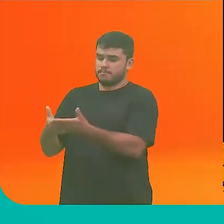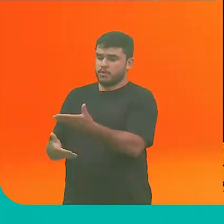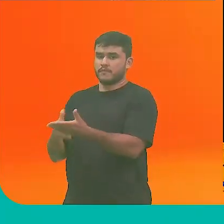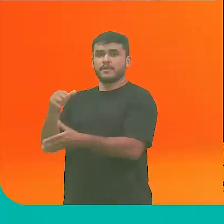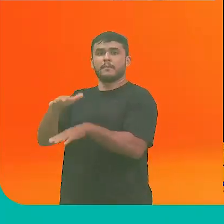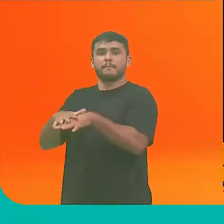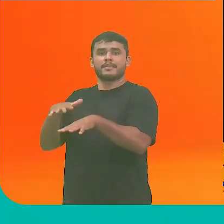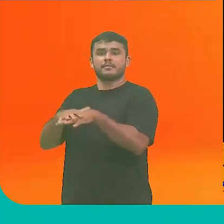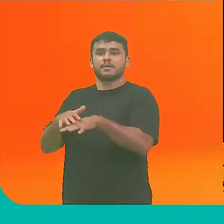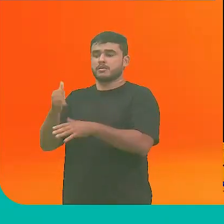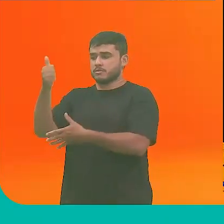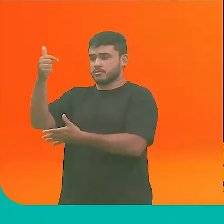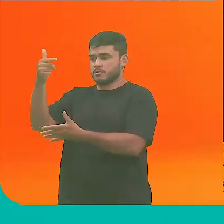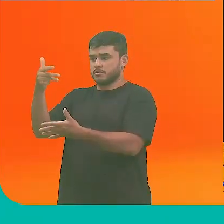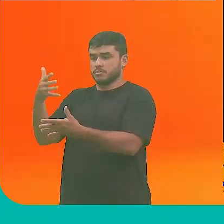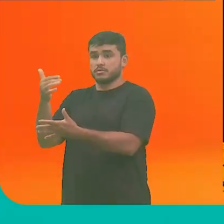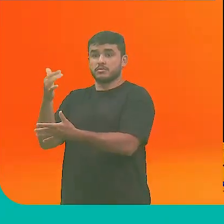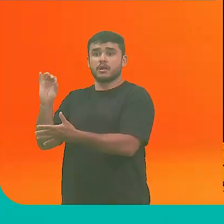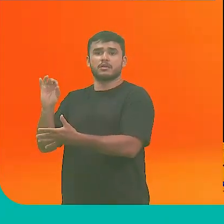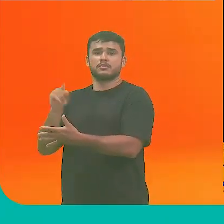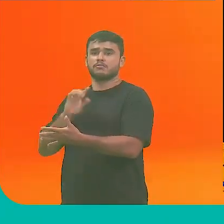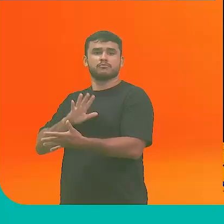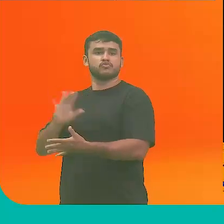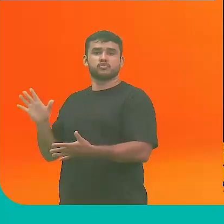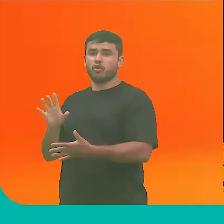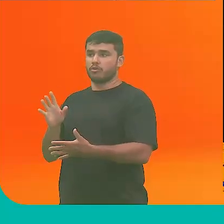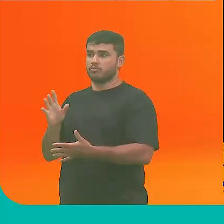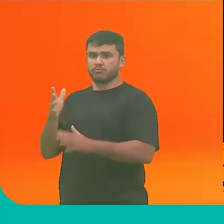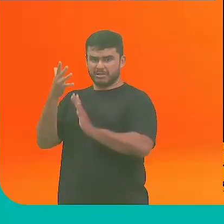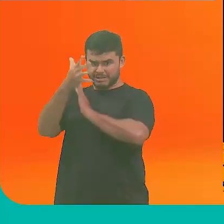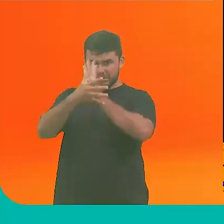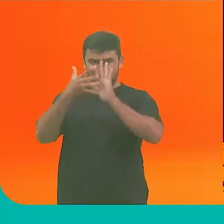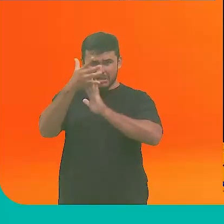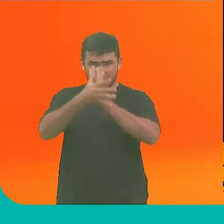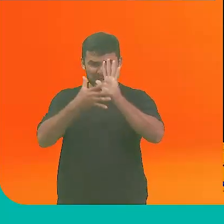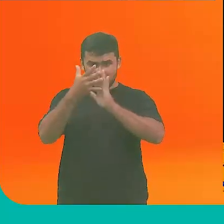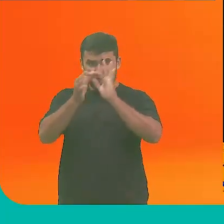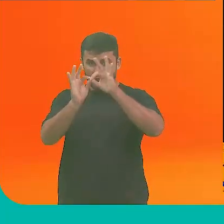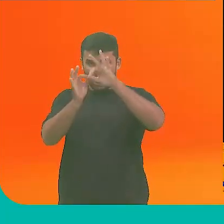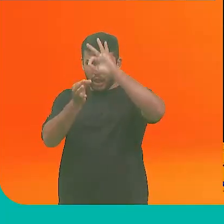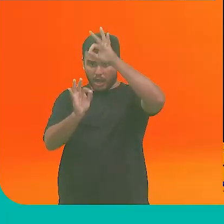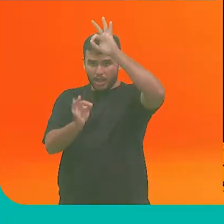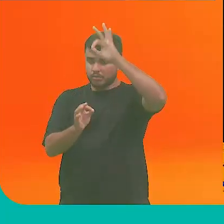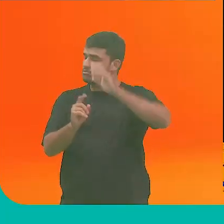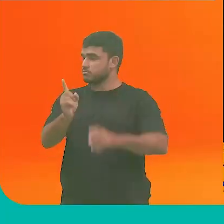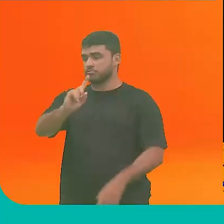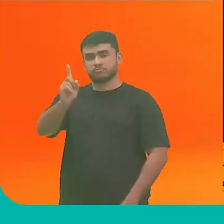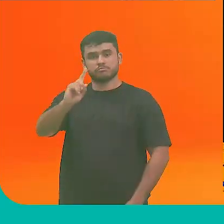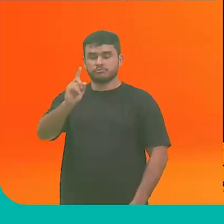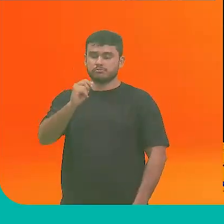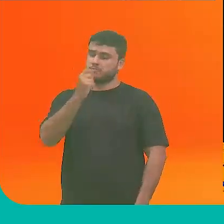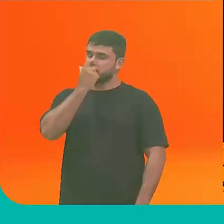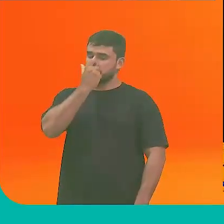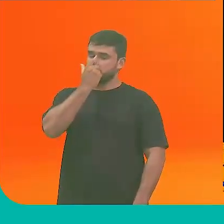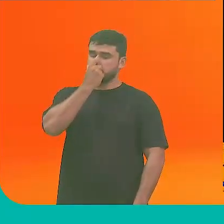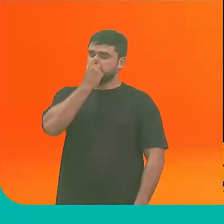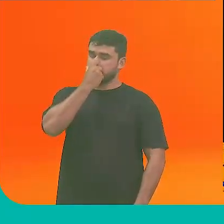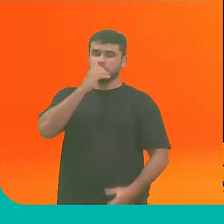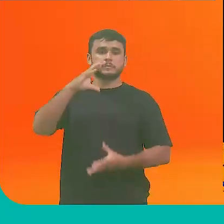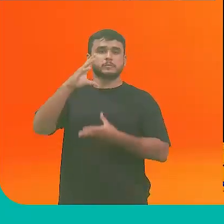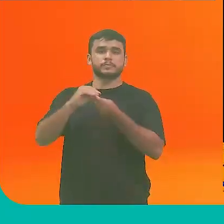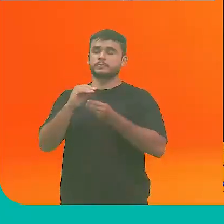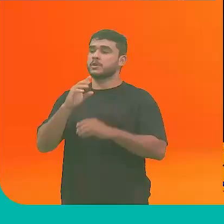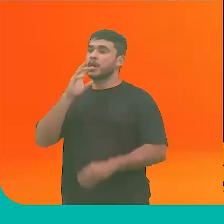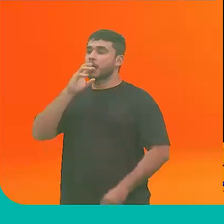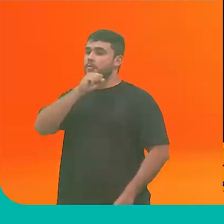são questões mais tradicionais. Ela não tem geralmente aquele texto muito grande. Para